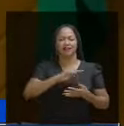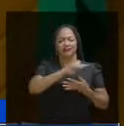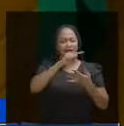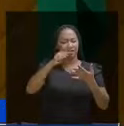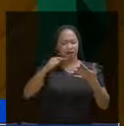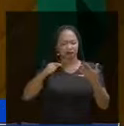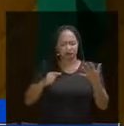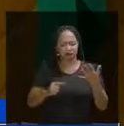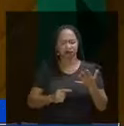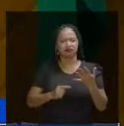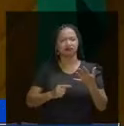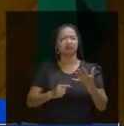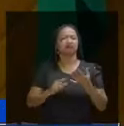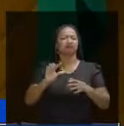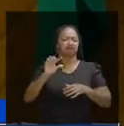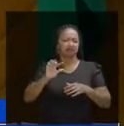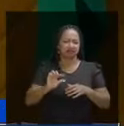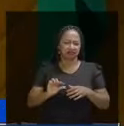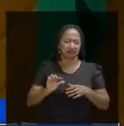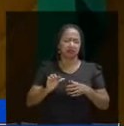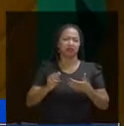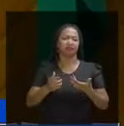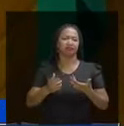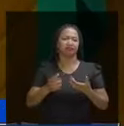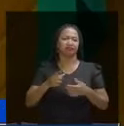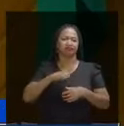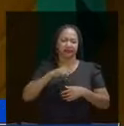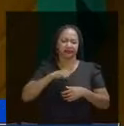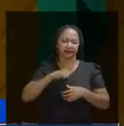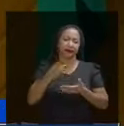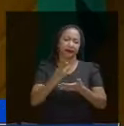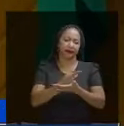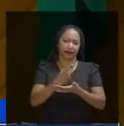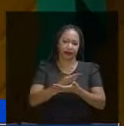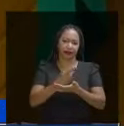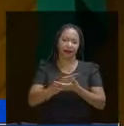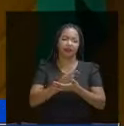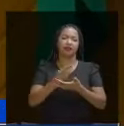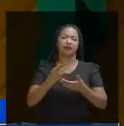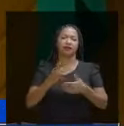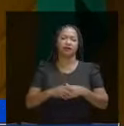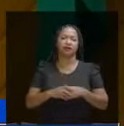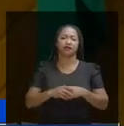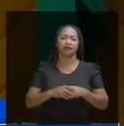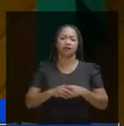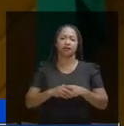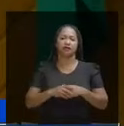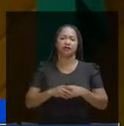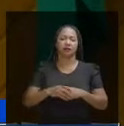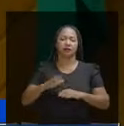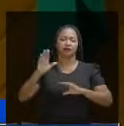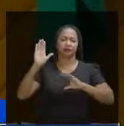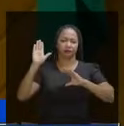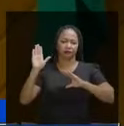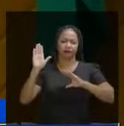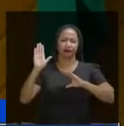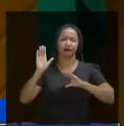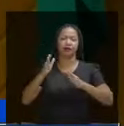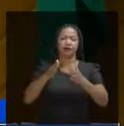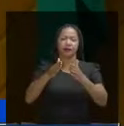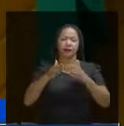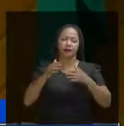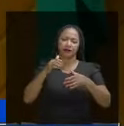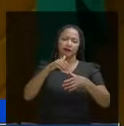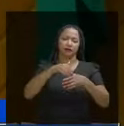encontram como requisitos mínimos para a tipificação da ilegalidade a referência à pretensa candidatura, o pedido